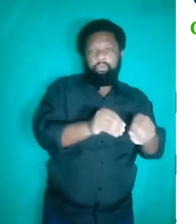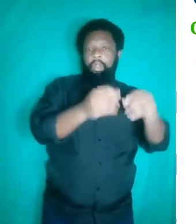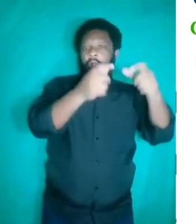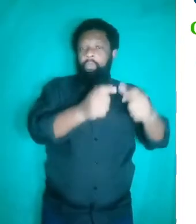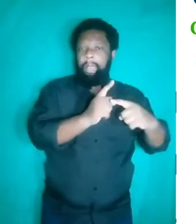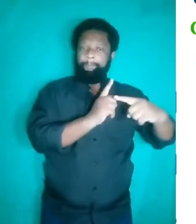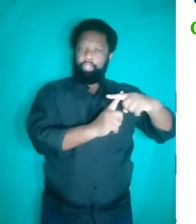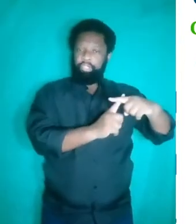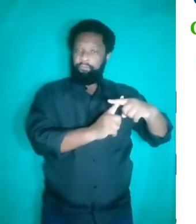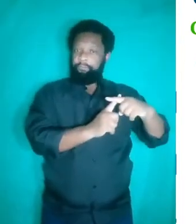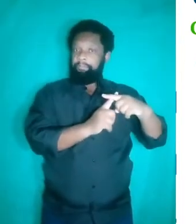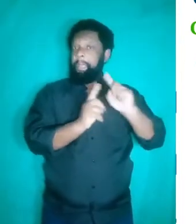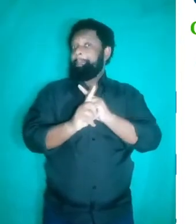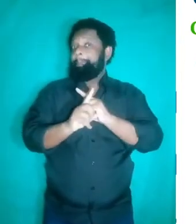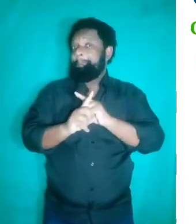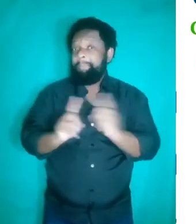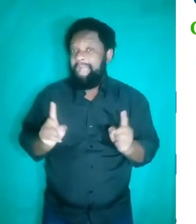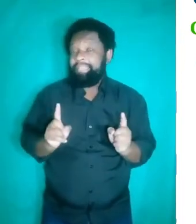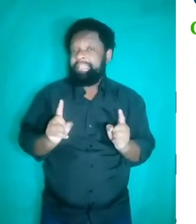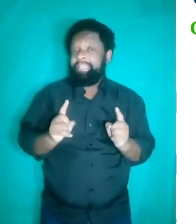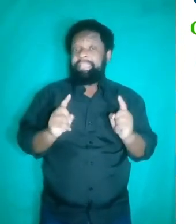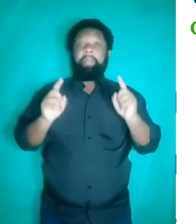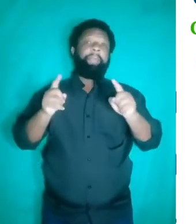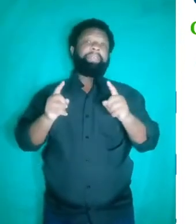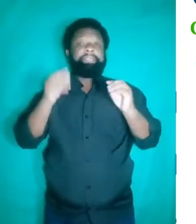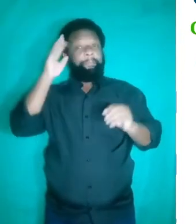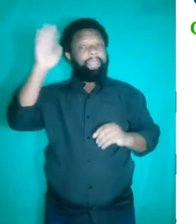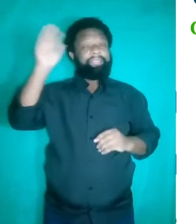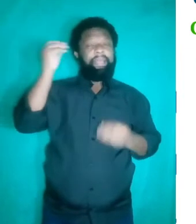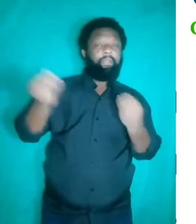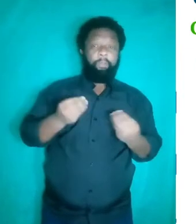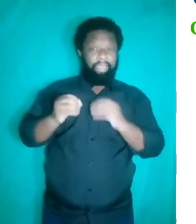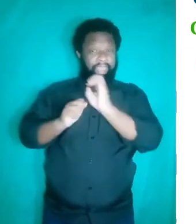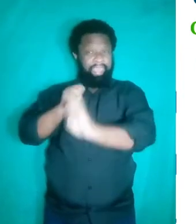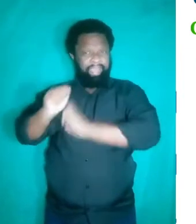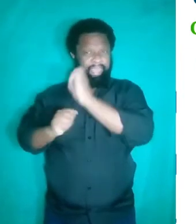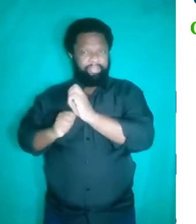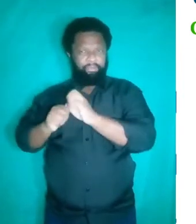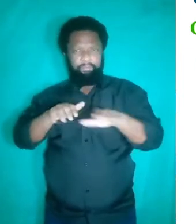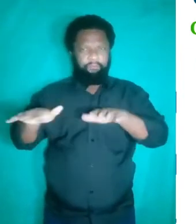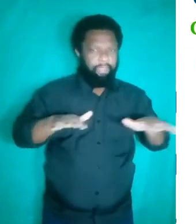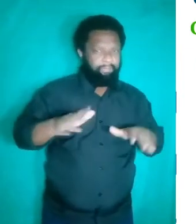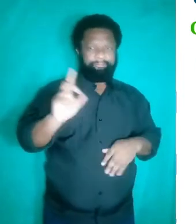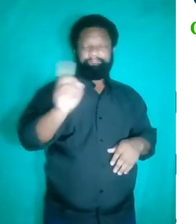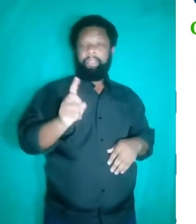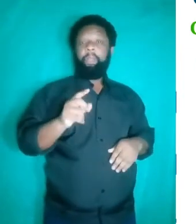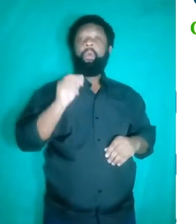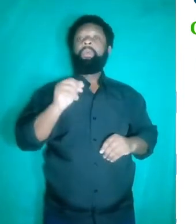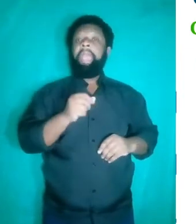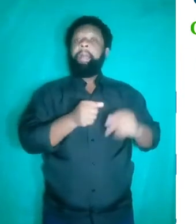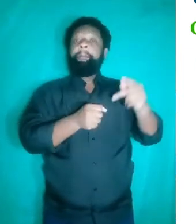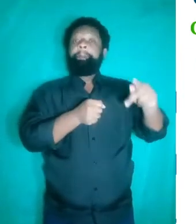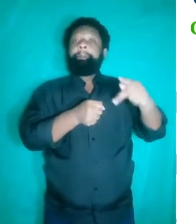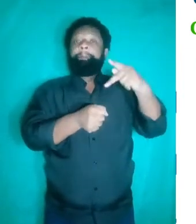positivo. Mas, como seria o sentido convencional? A gente não vai pensar que elétrons se movem, a gente vai pensar que